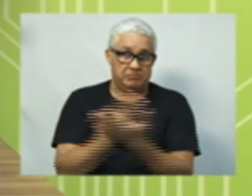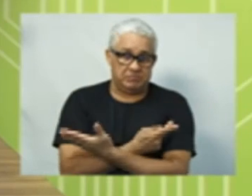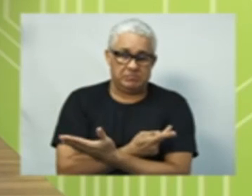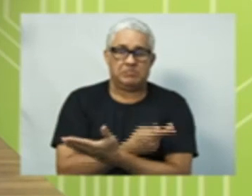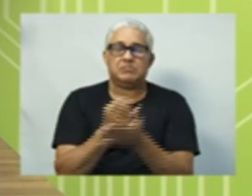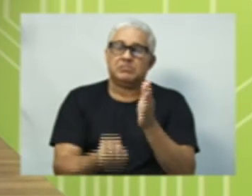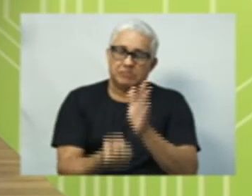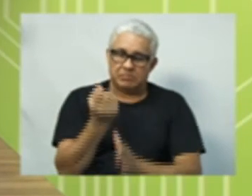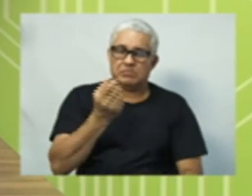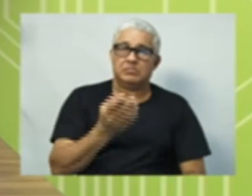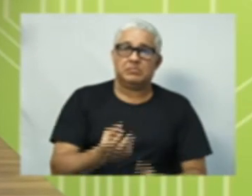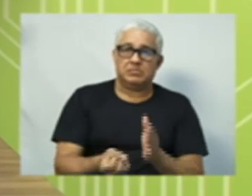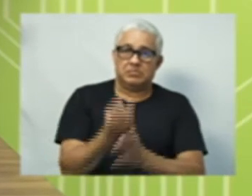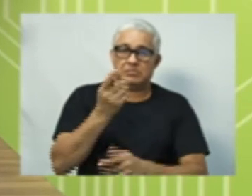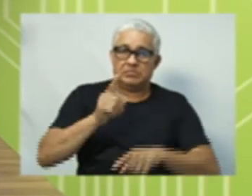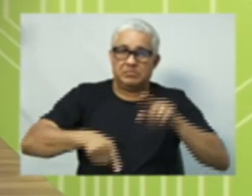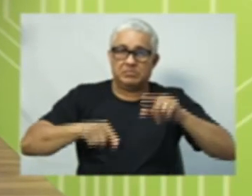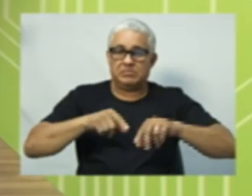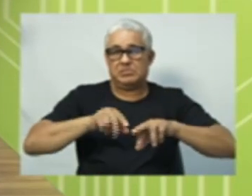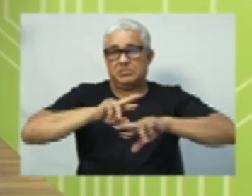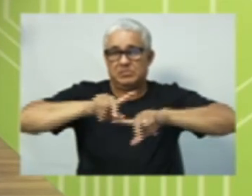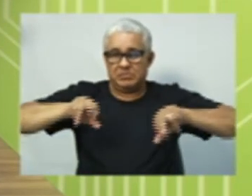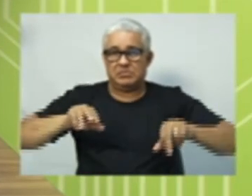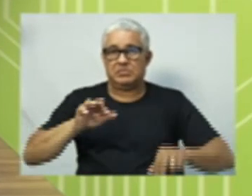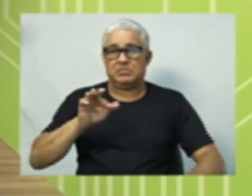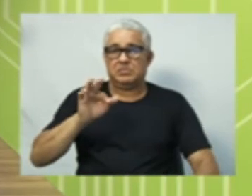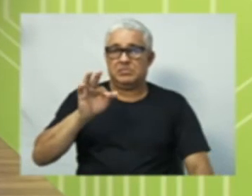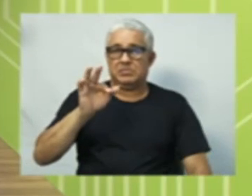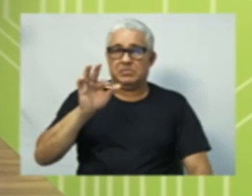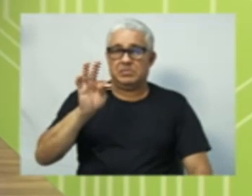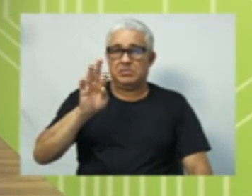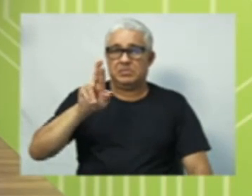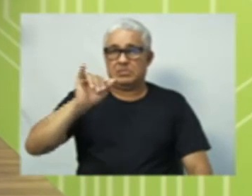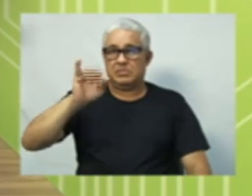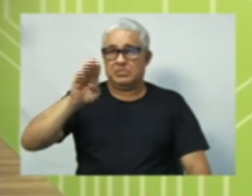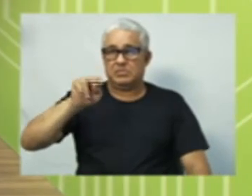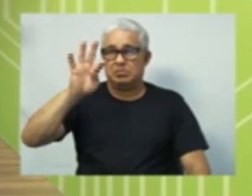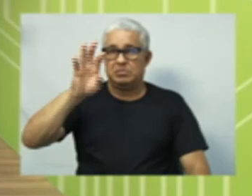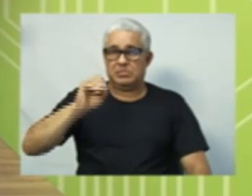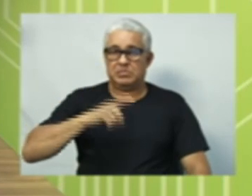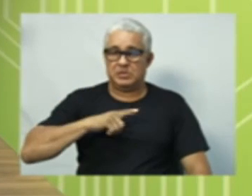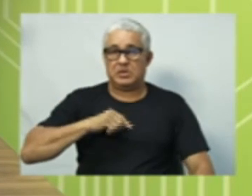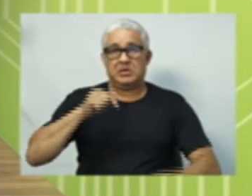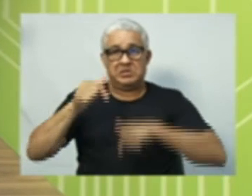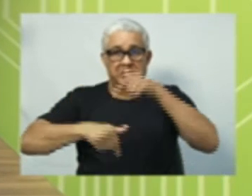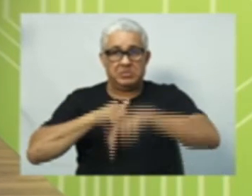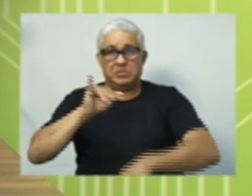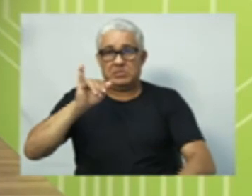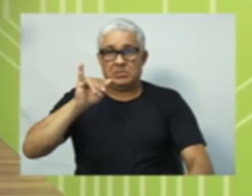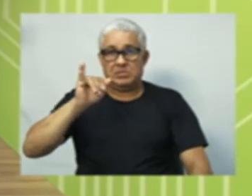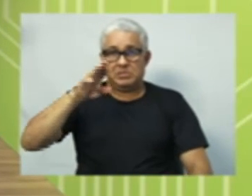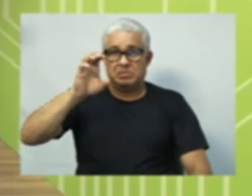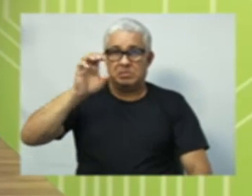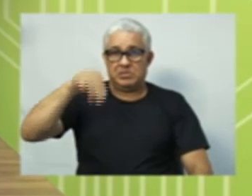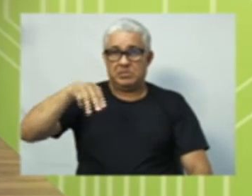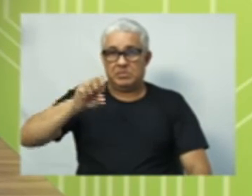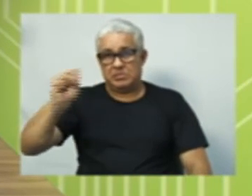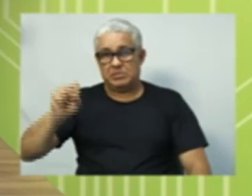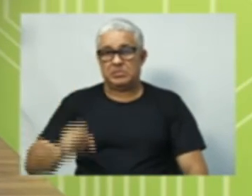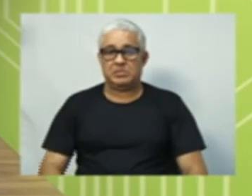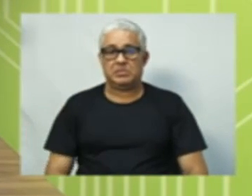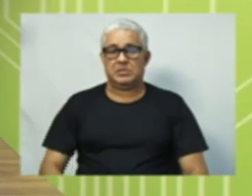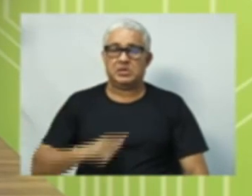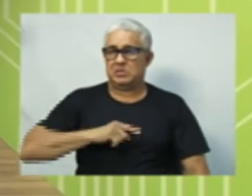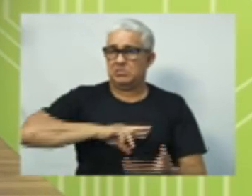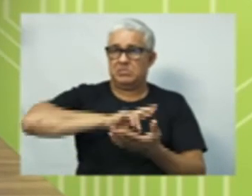vai gerar um tributo, né? Que nós classificaremos ele como serviço, ICMS,